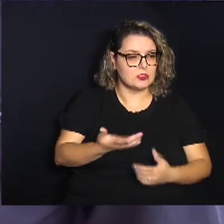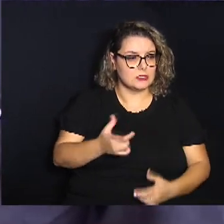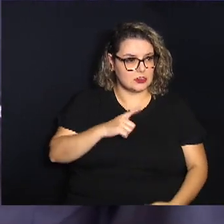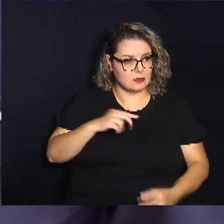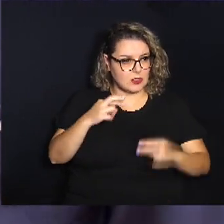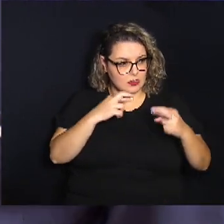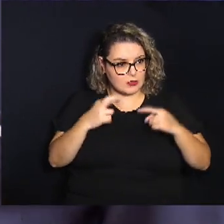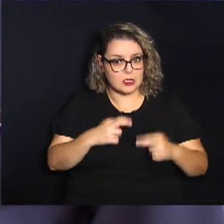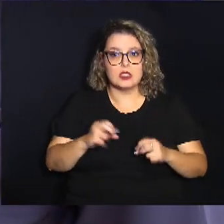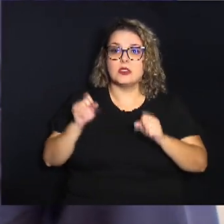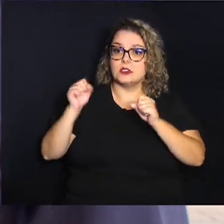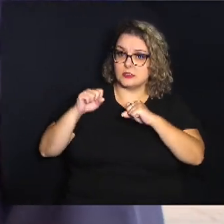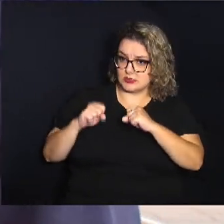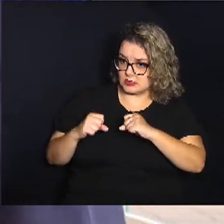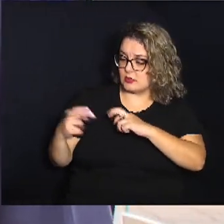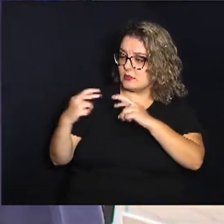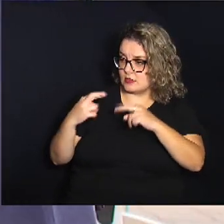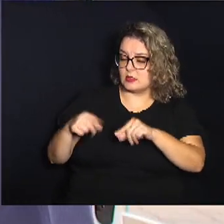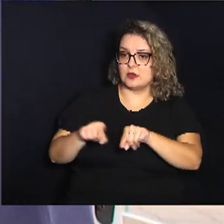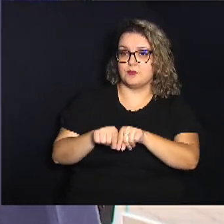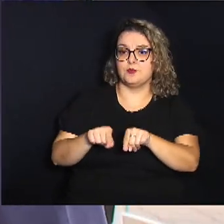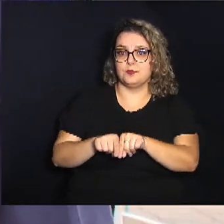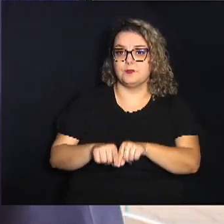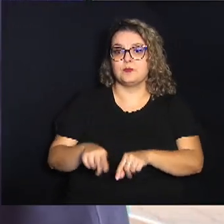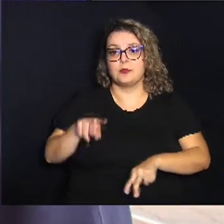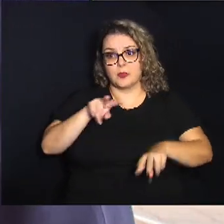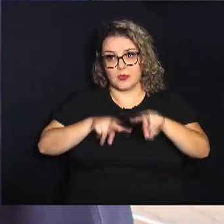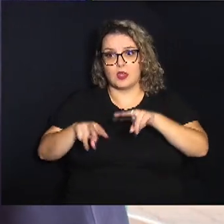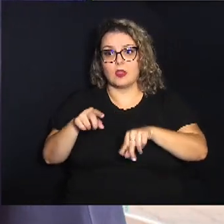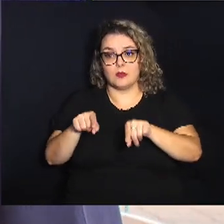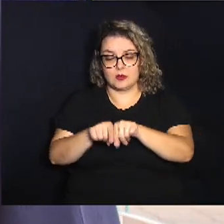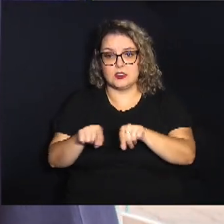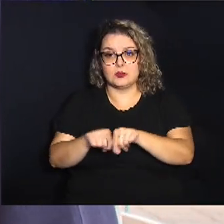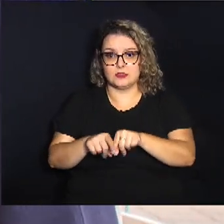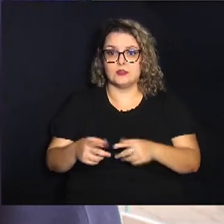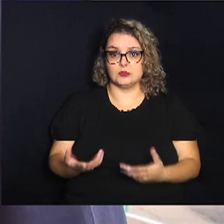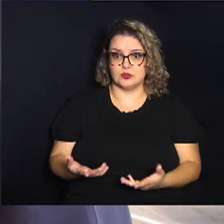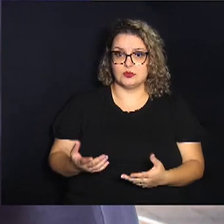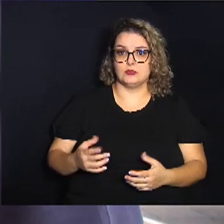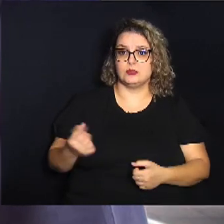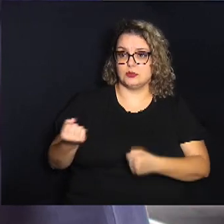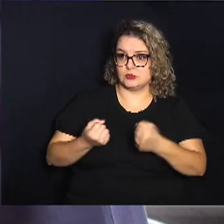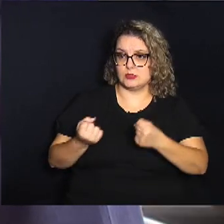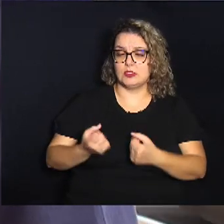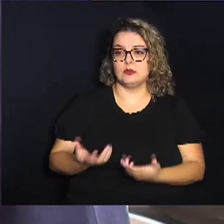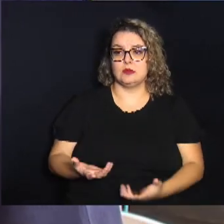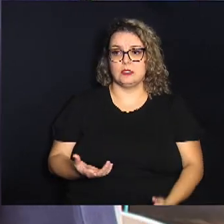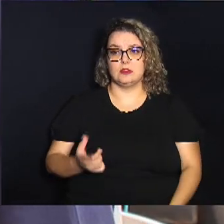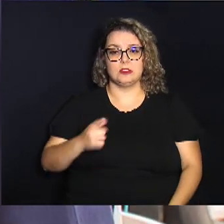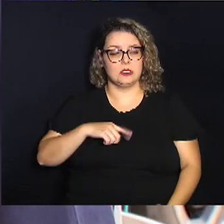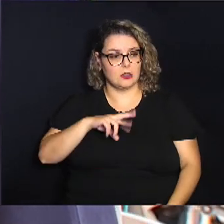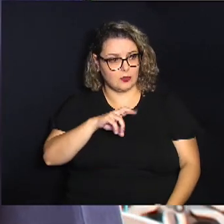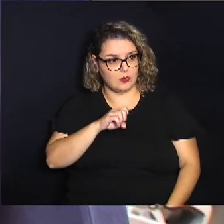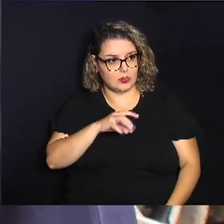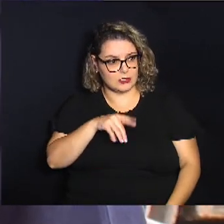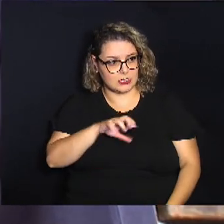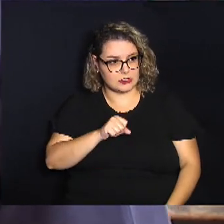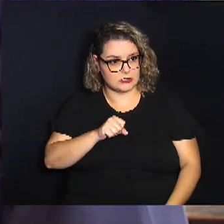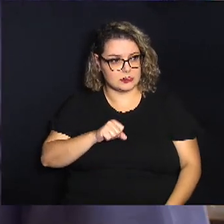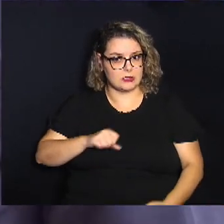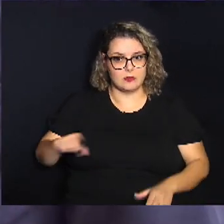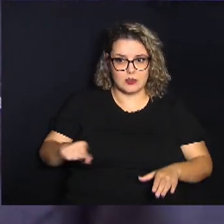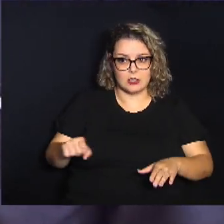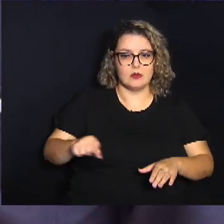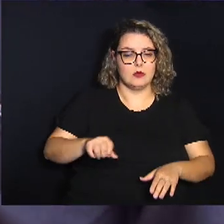verificada sim isso é possível visível também de se ver nos veículos tem também rotação de marcha lenta fora do